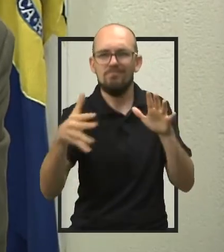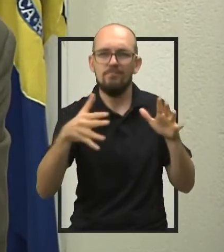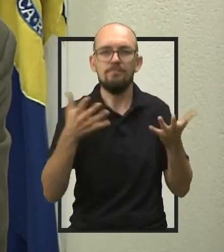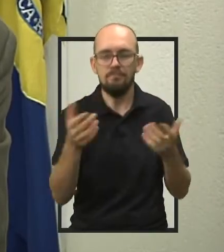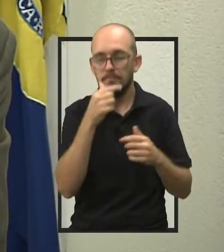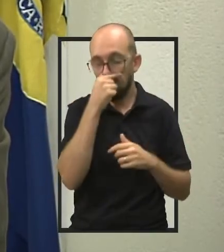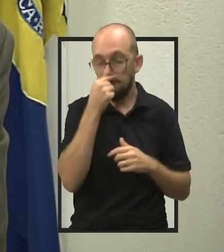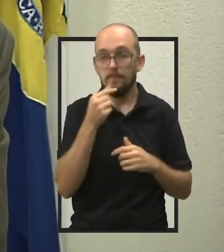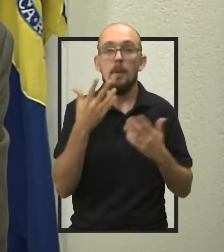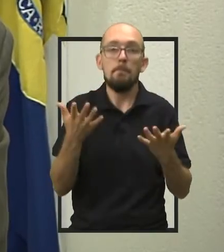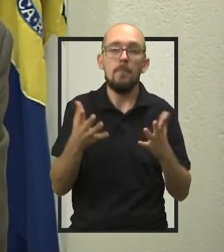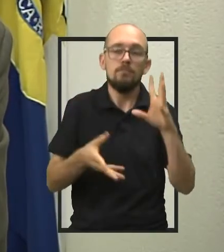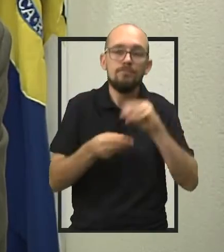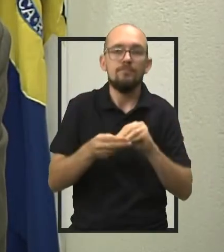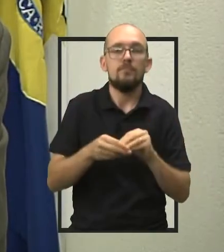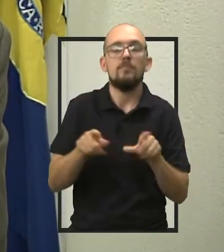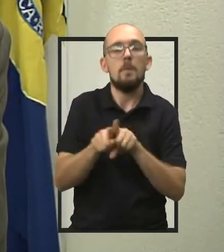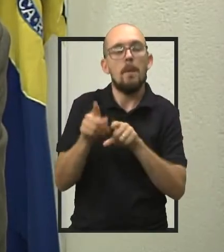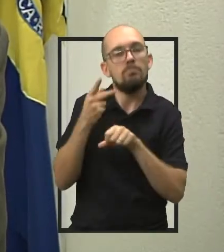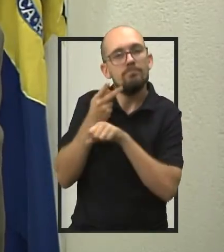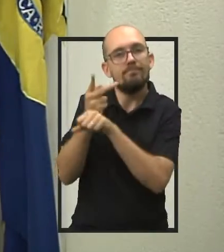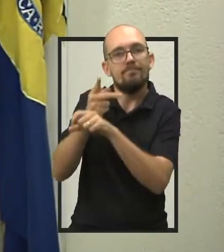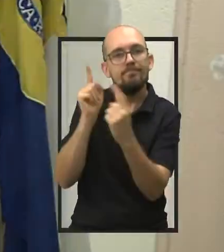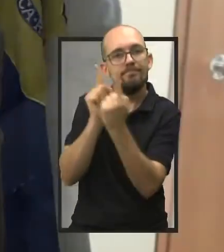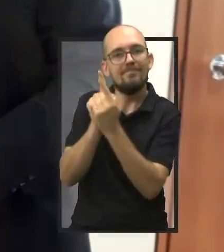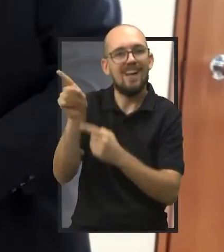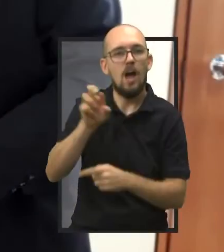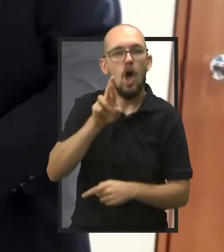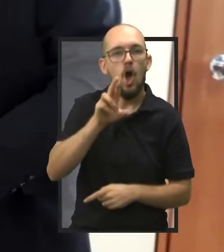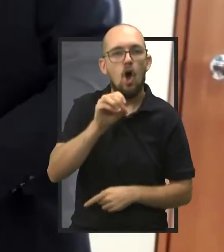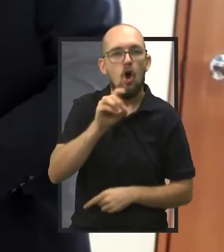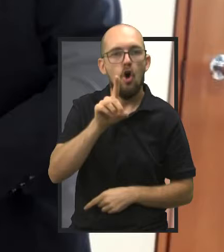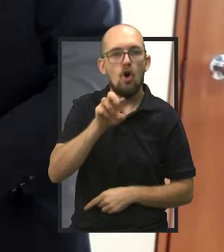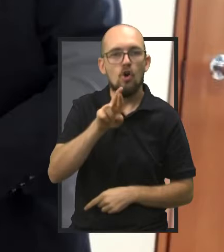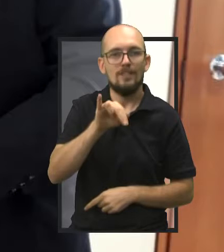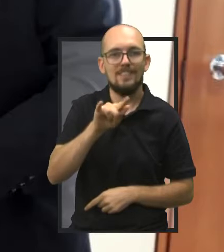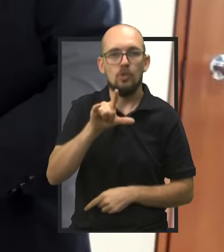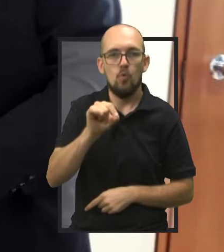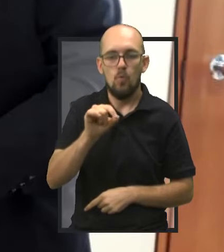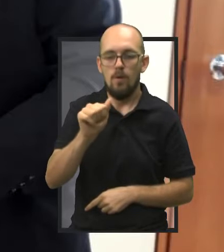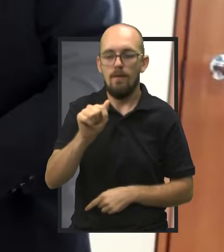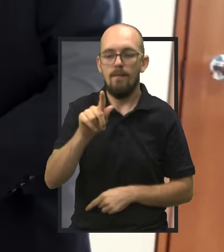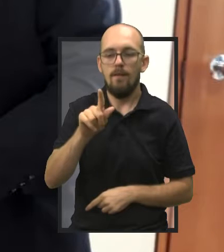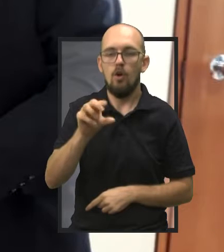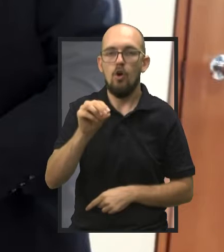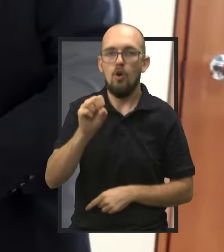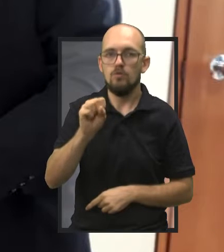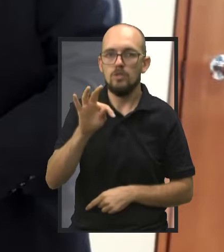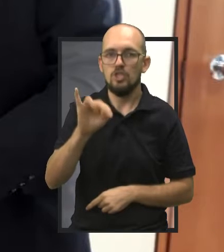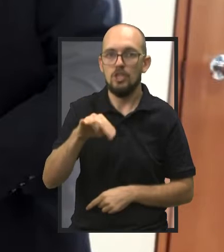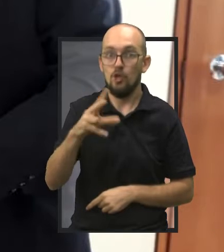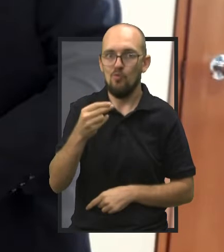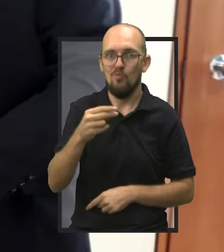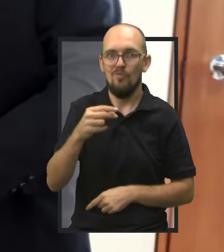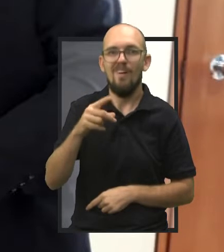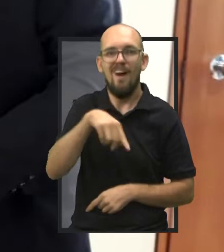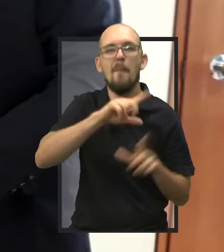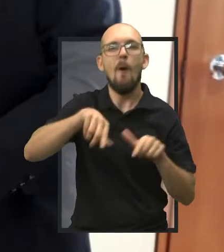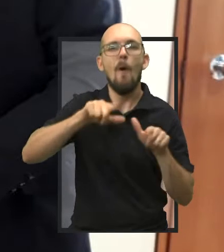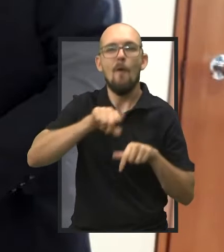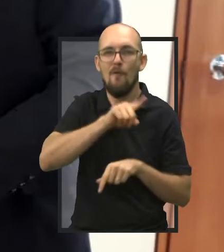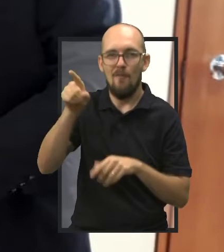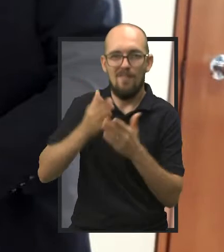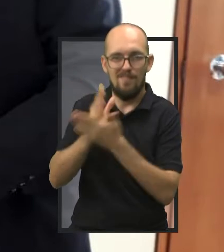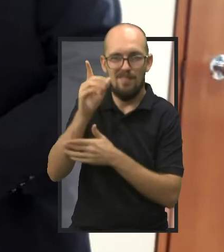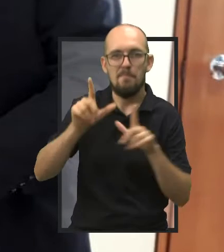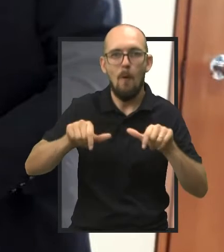Procuramos também o Rodrigo Agostino, lá de Bauru, e ele me deixou muito bem claro também, ele até pediu para que eu levantasse quais são os